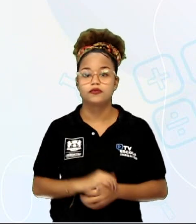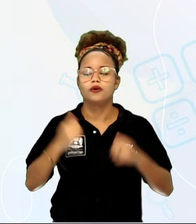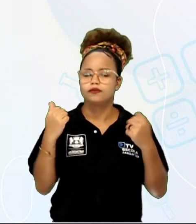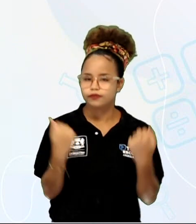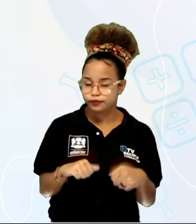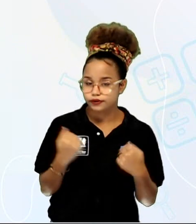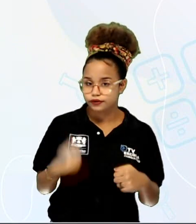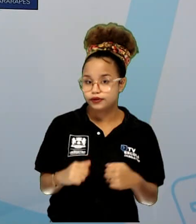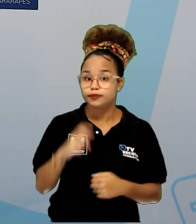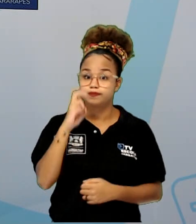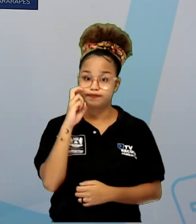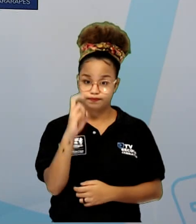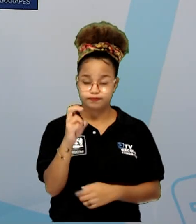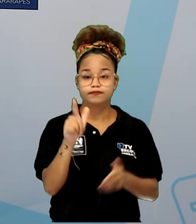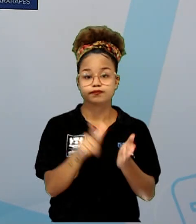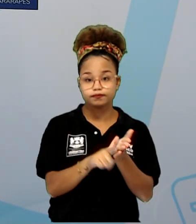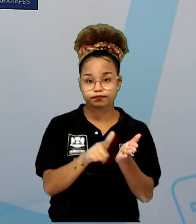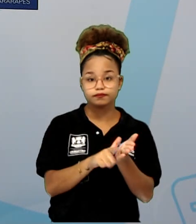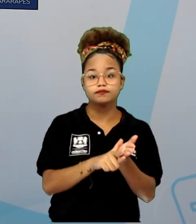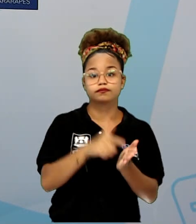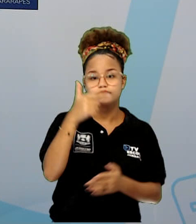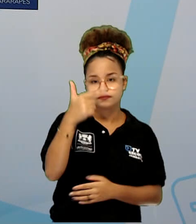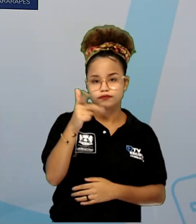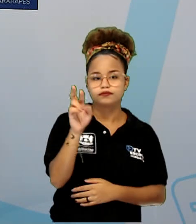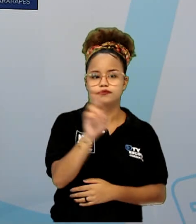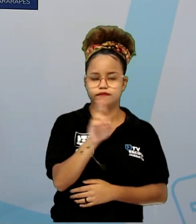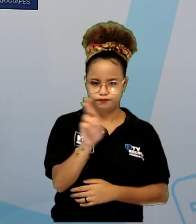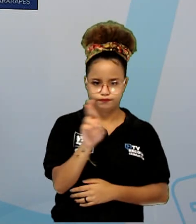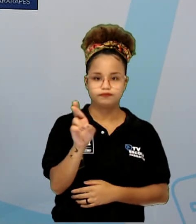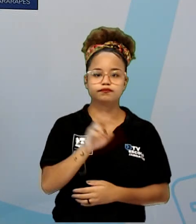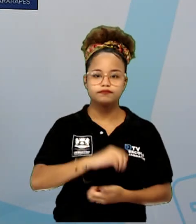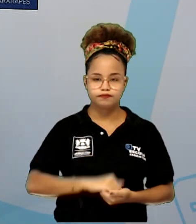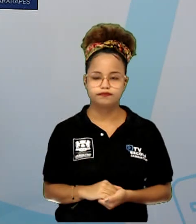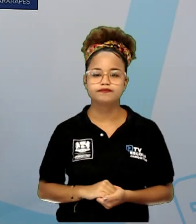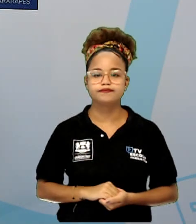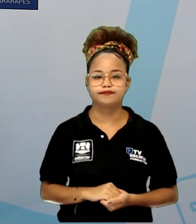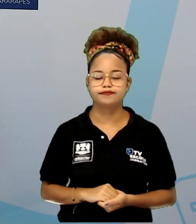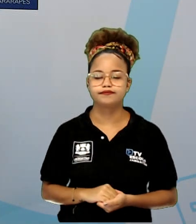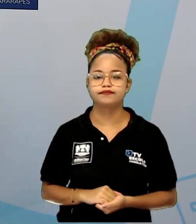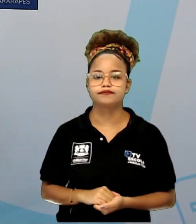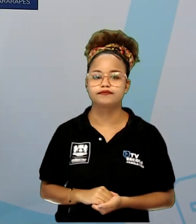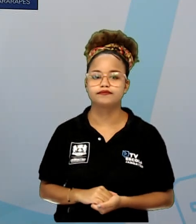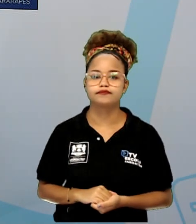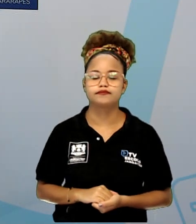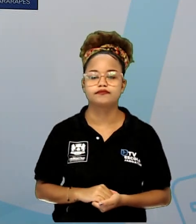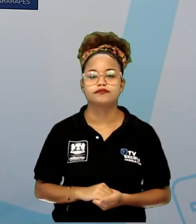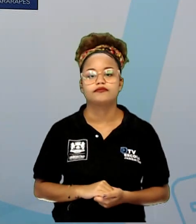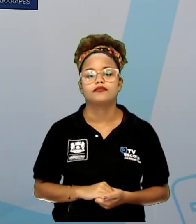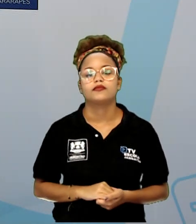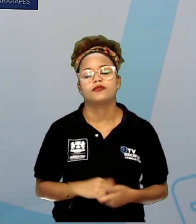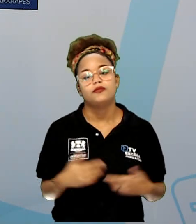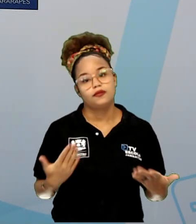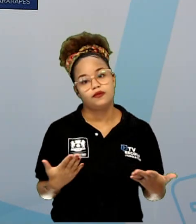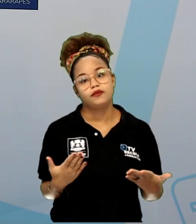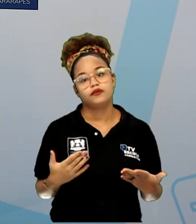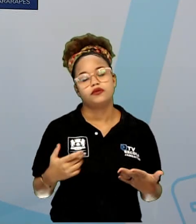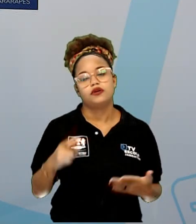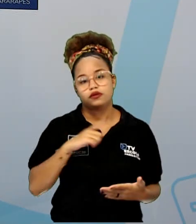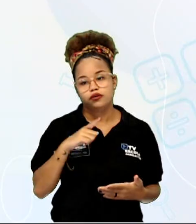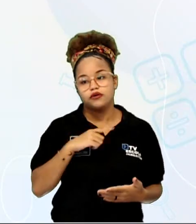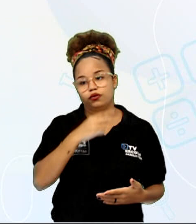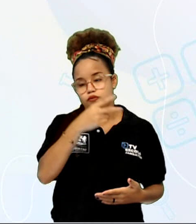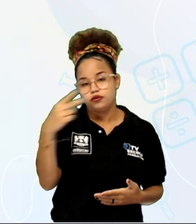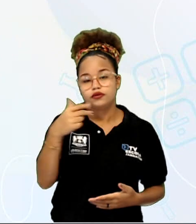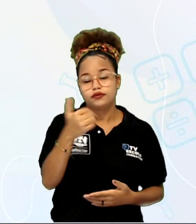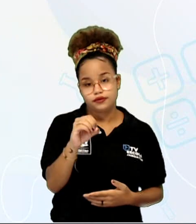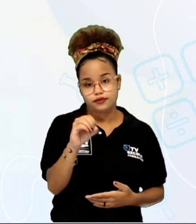preciso de 5 notas de R$ 2. Aí formo uma